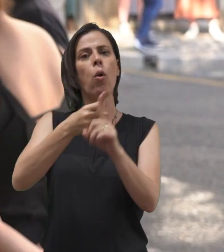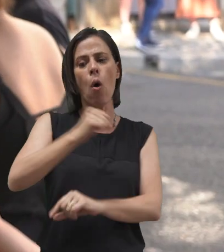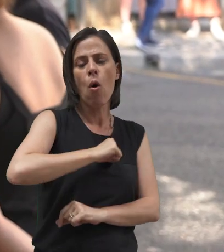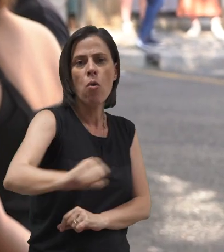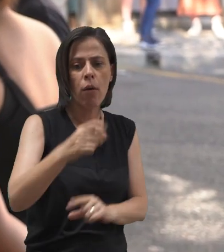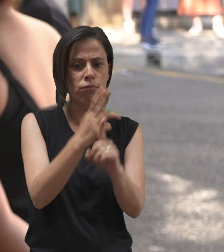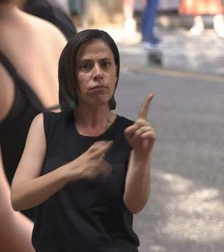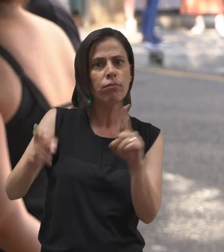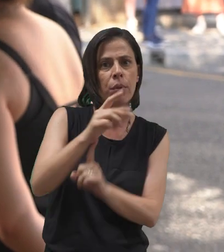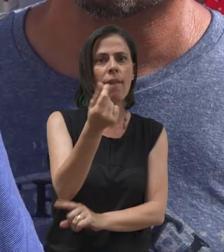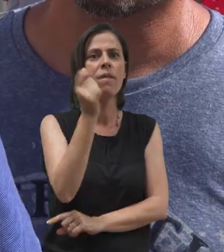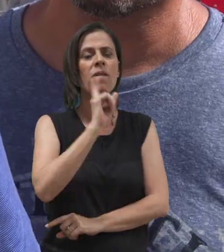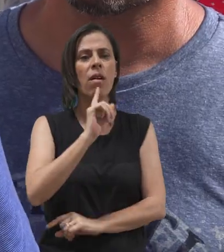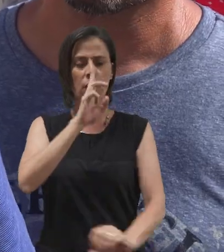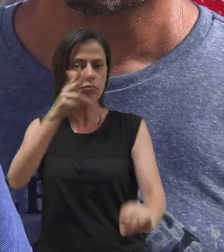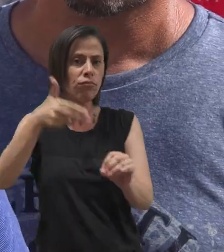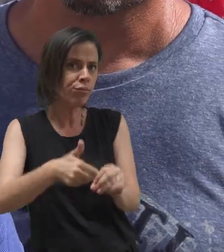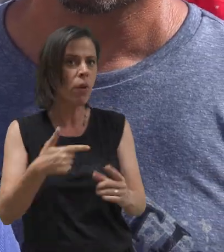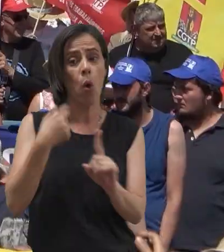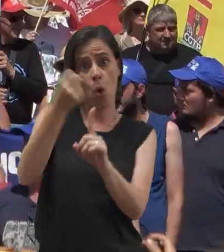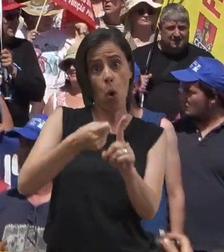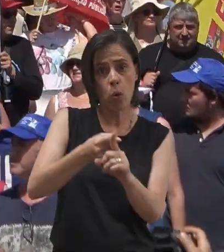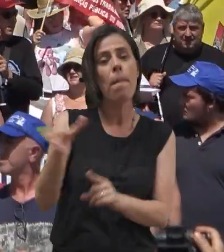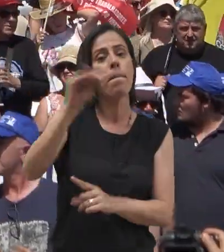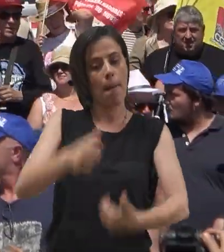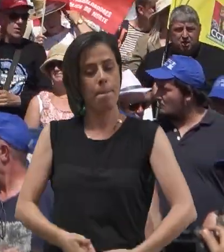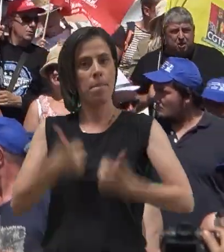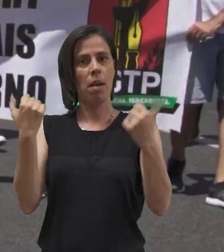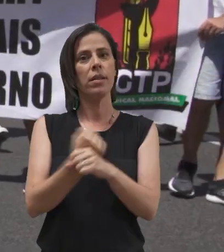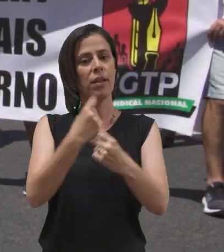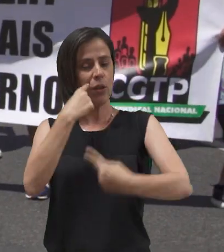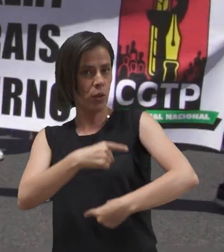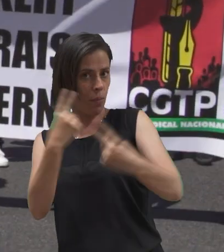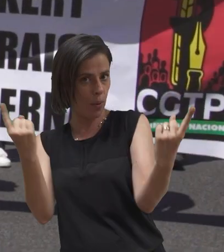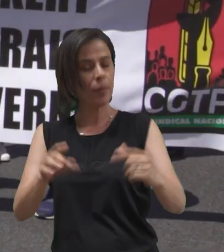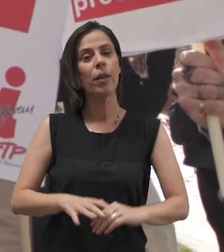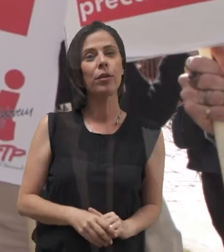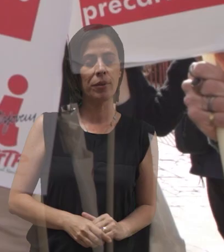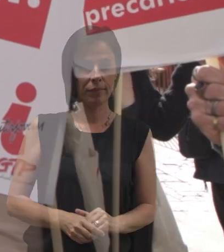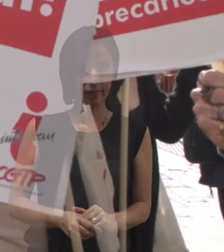mais e melhores serviços públicos. Eu luto contra o aumento do preço dos combustíveis.